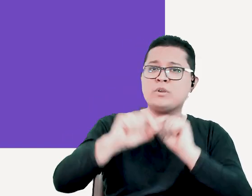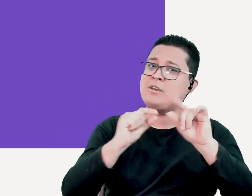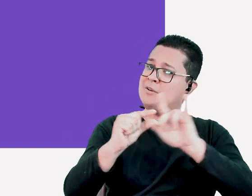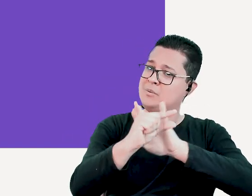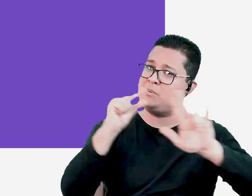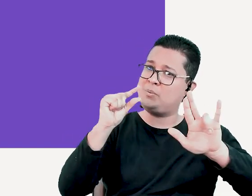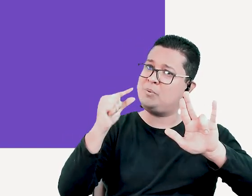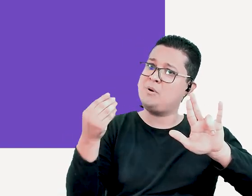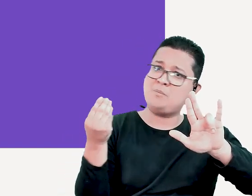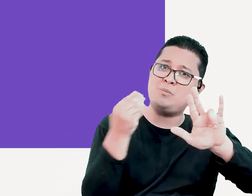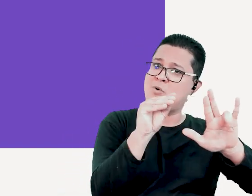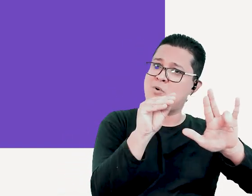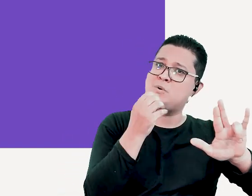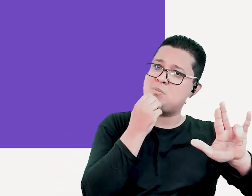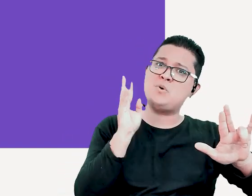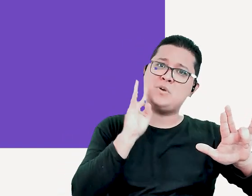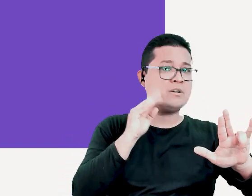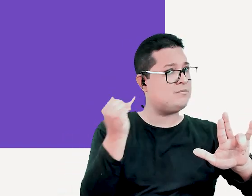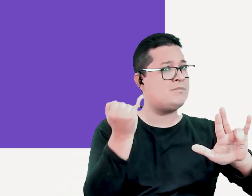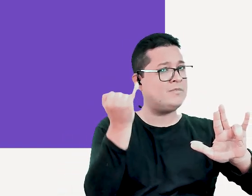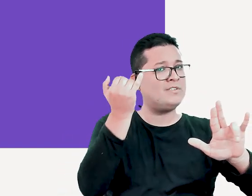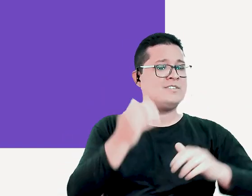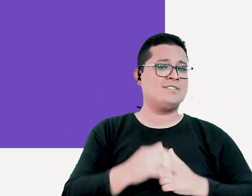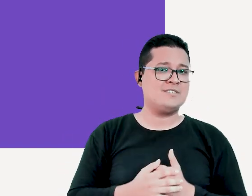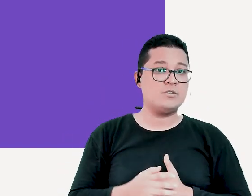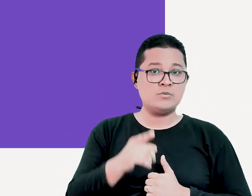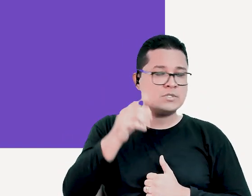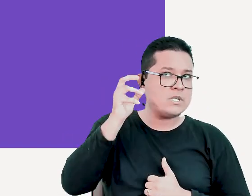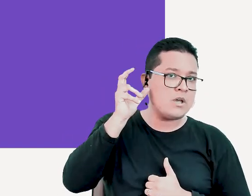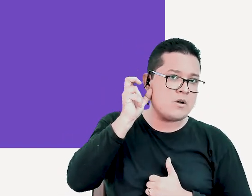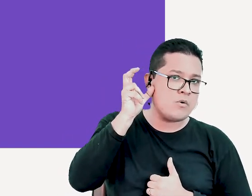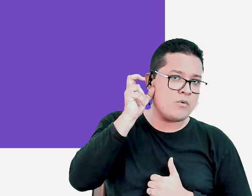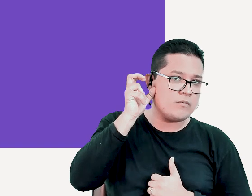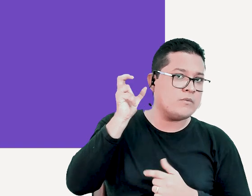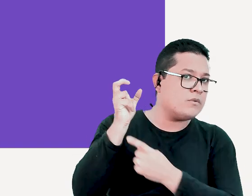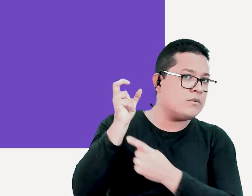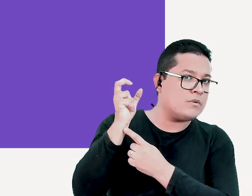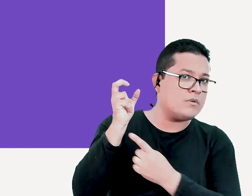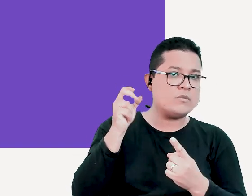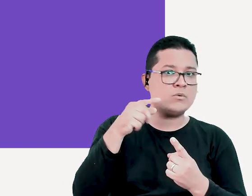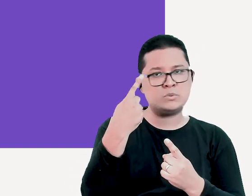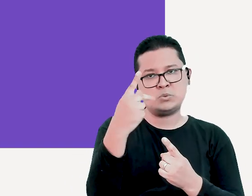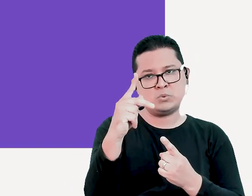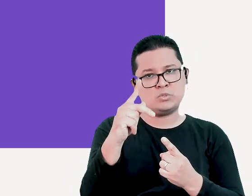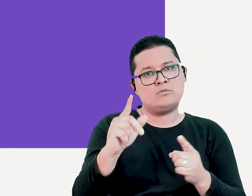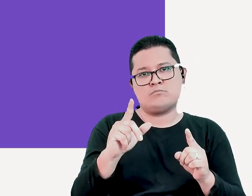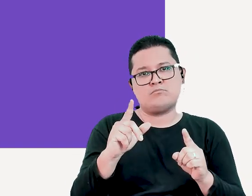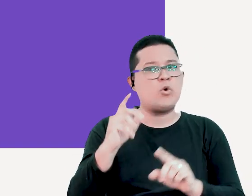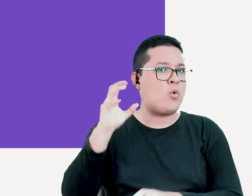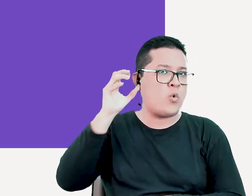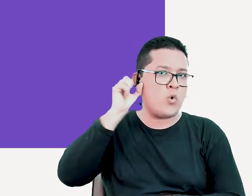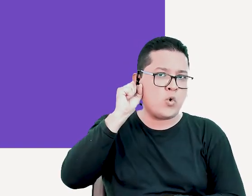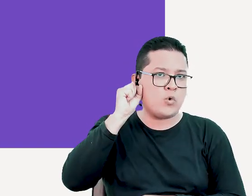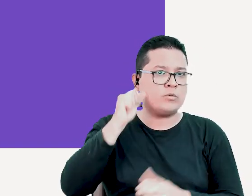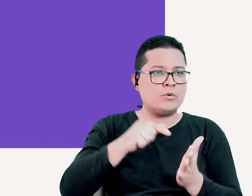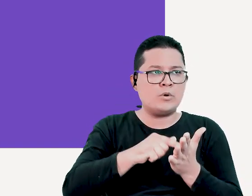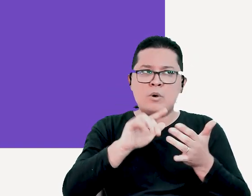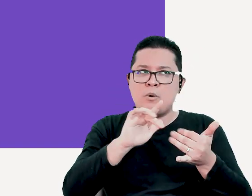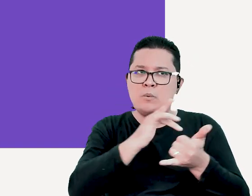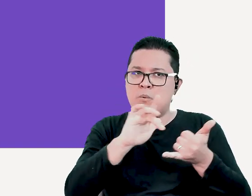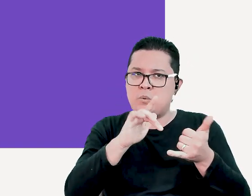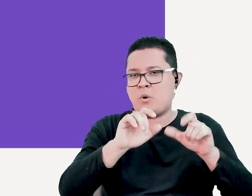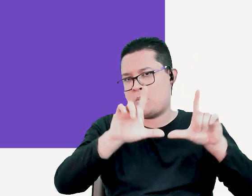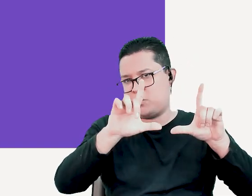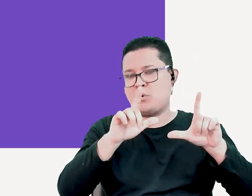que é importante essa parte também. Se você estiver ouvindo pela sua plataforma de áudio preferida, você pode também